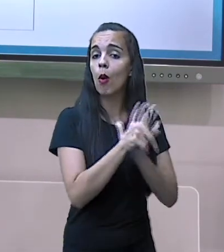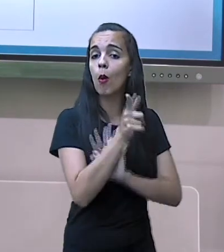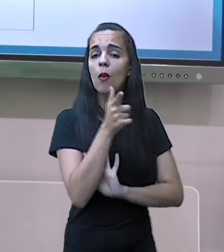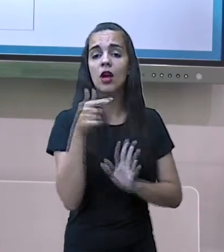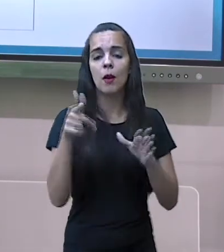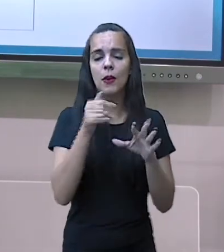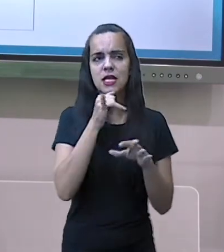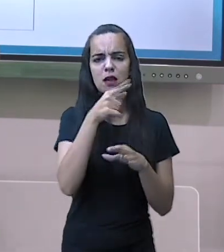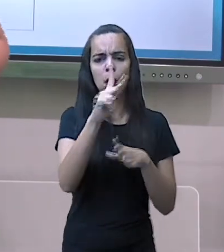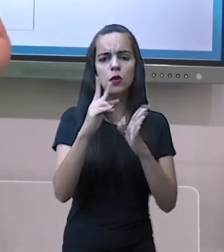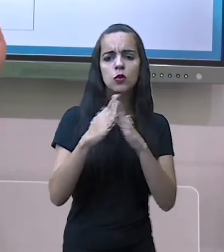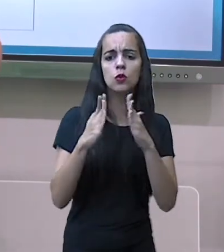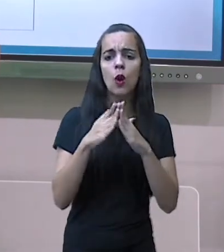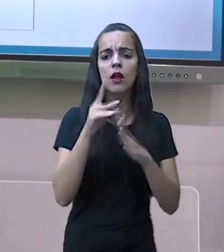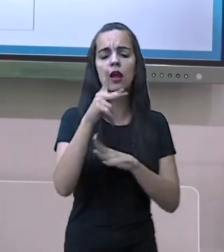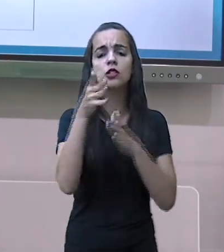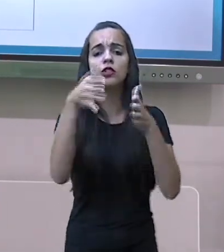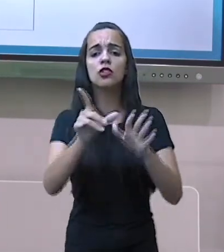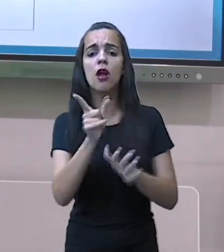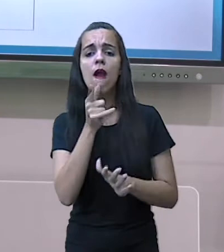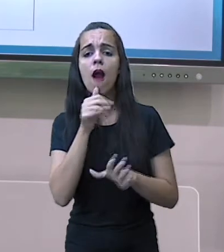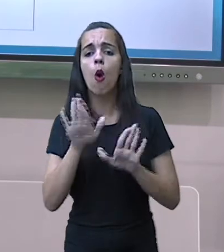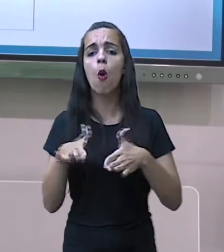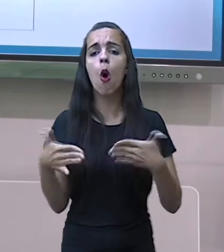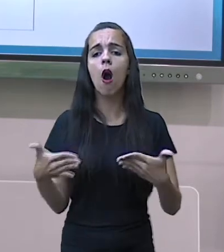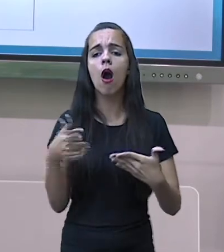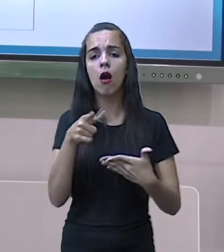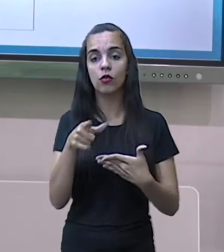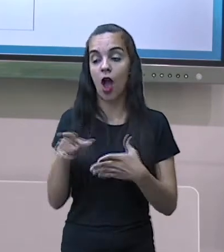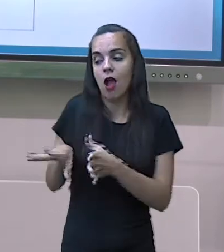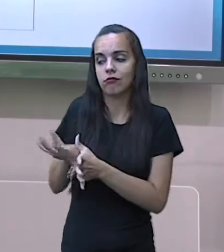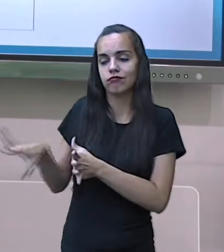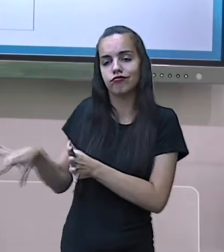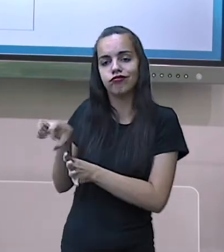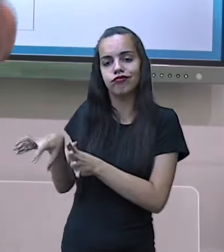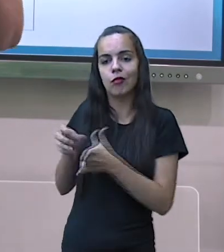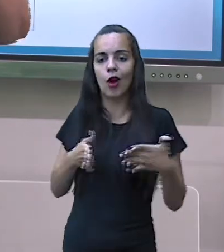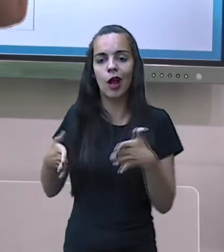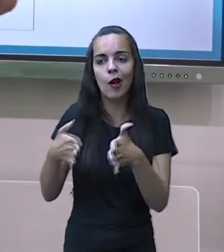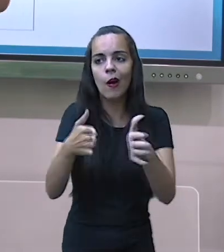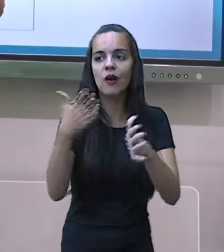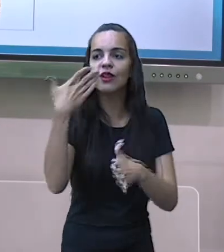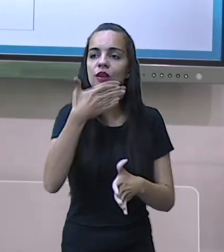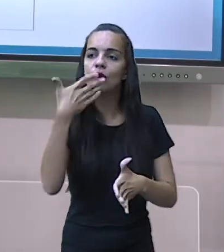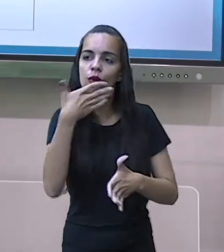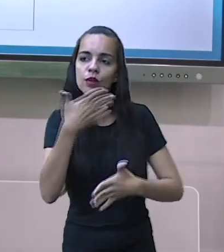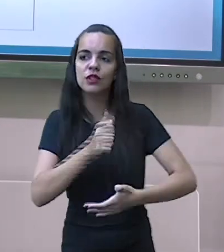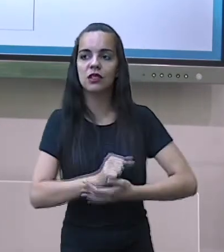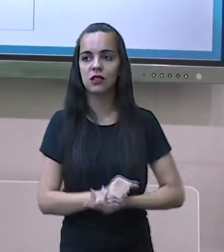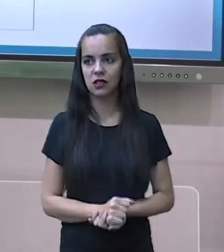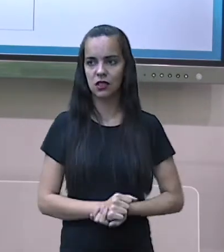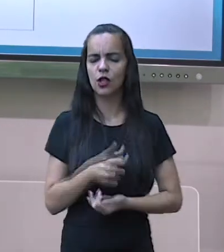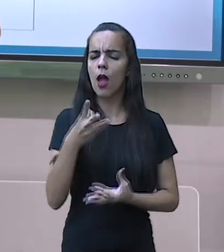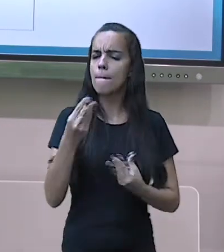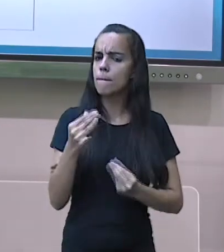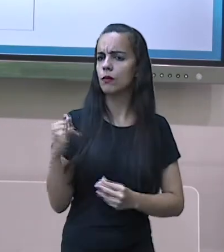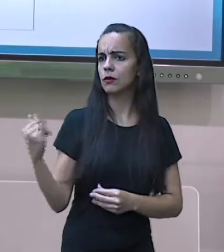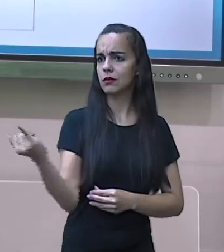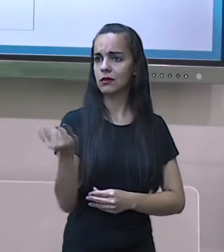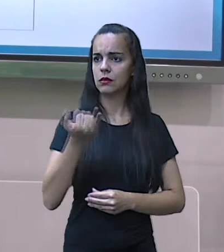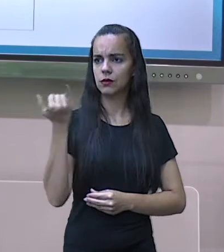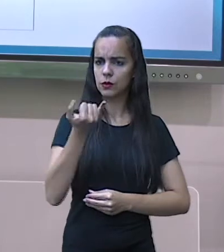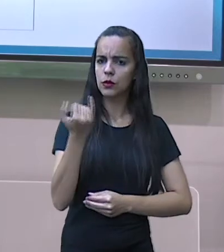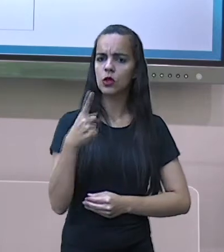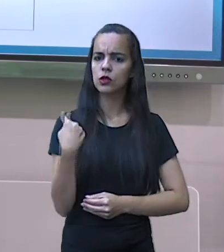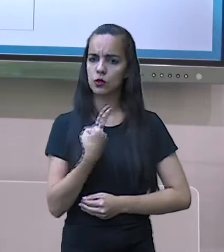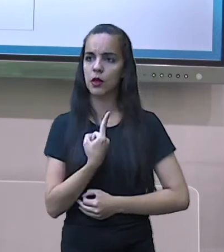que hoje já existem outras áreas de captação, mas esse rio é importante para